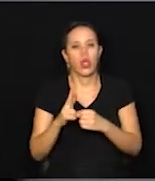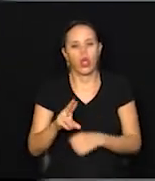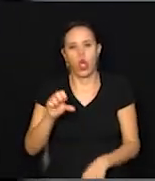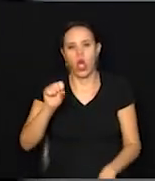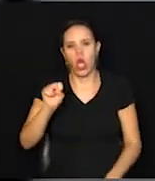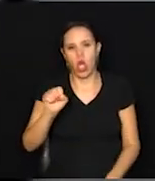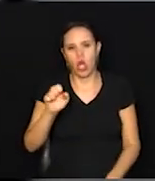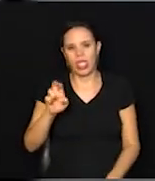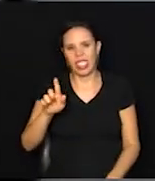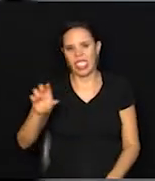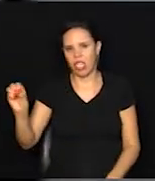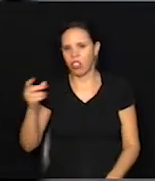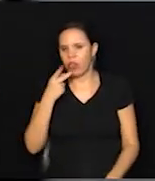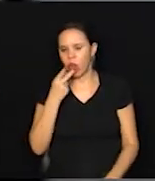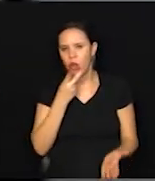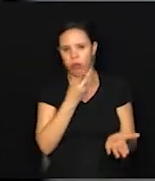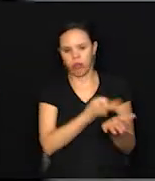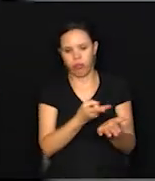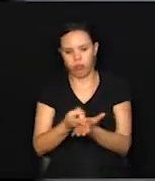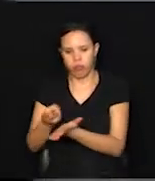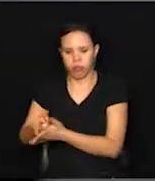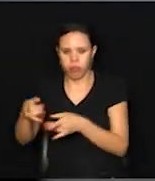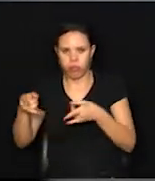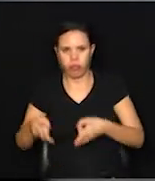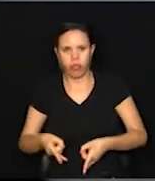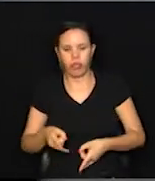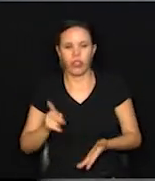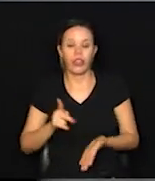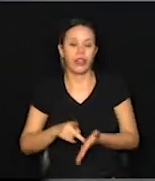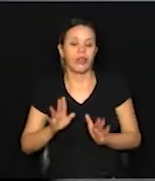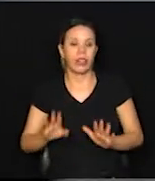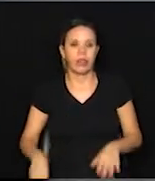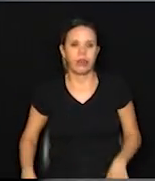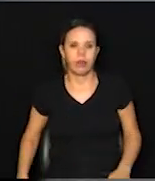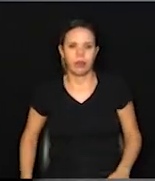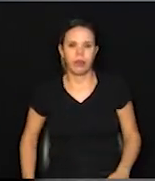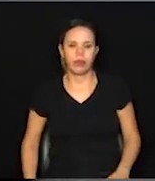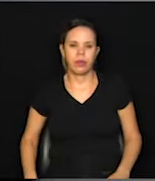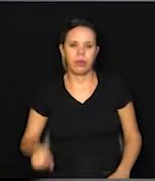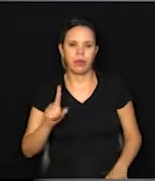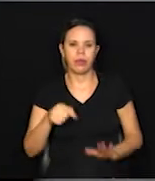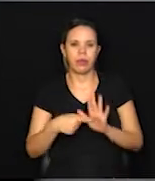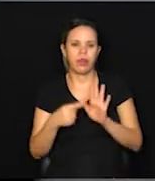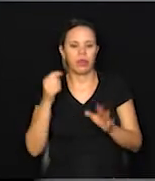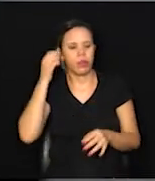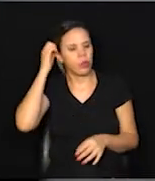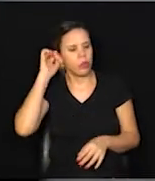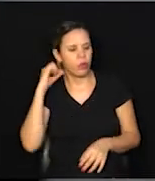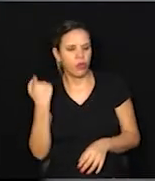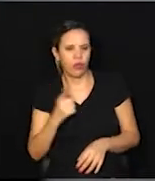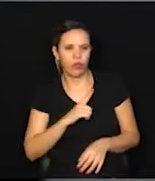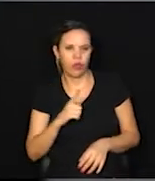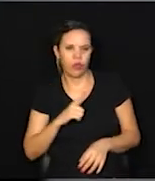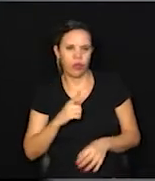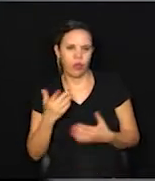sobre as internações, né? E, na verdade, isso mostra, quer dizer, a gente teve aí